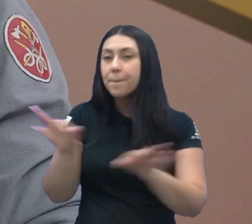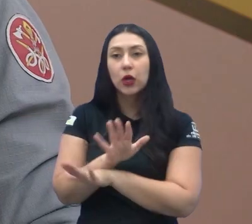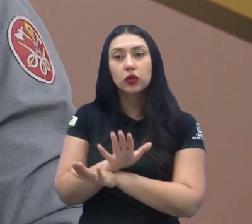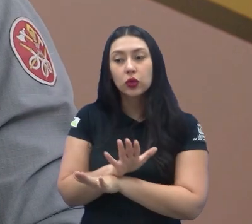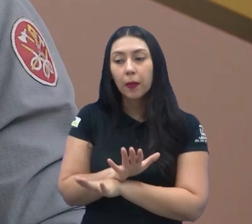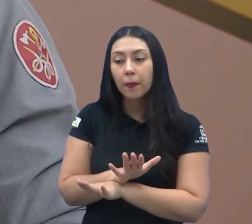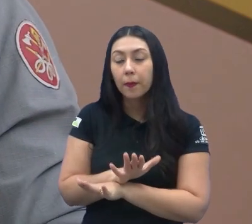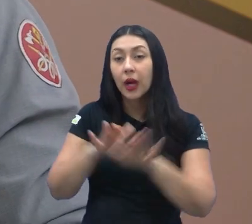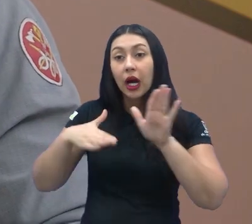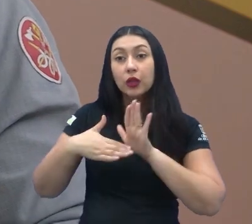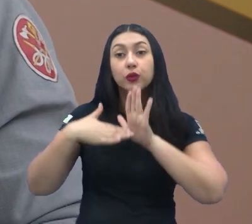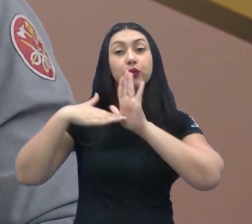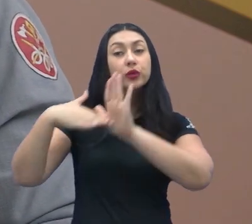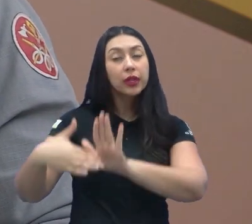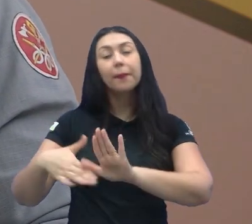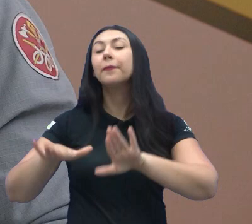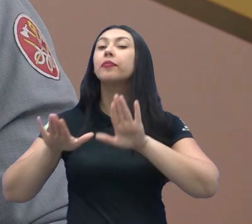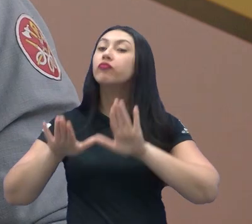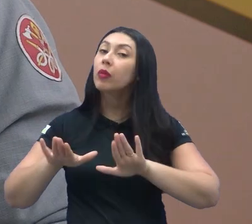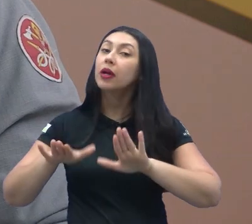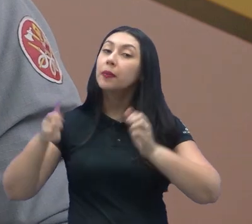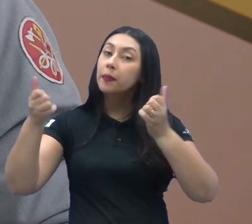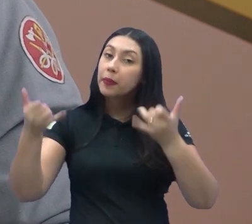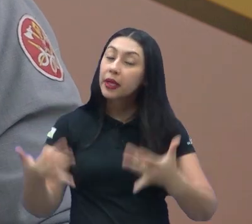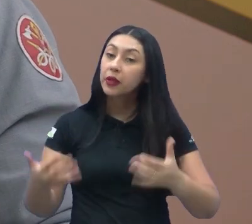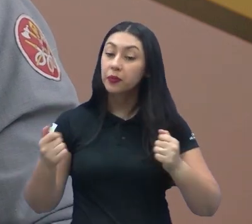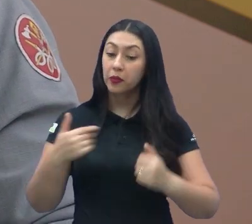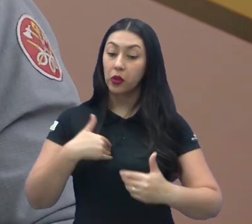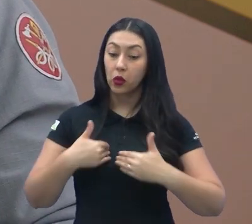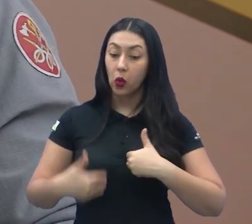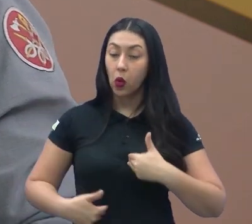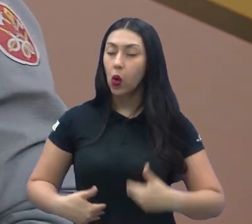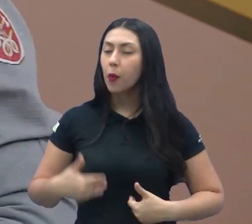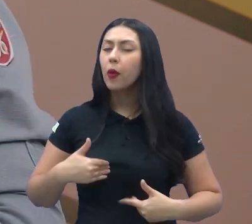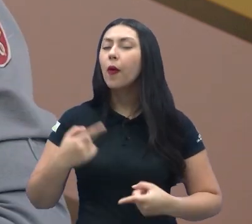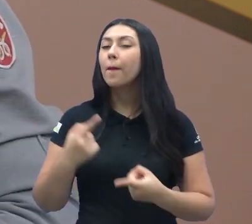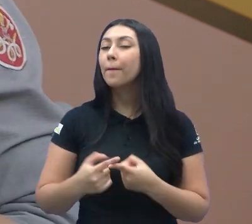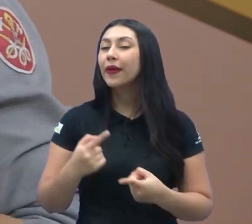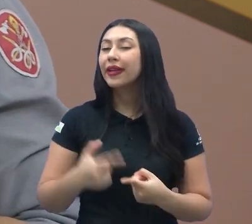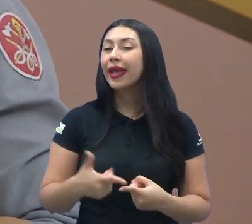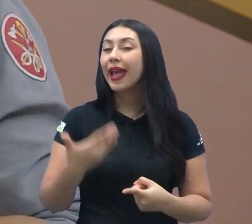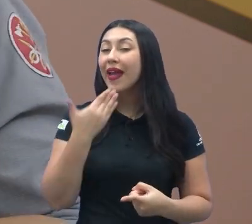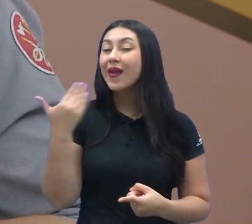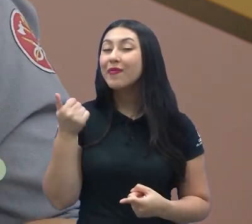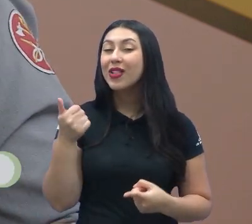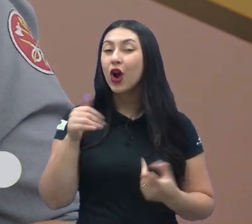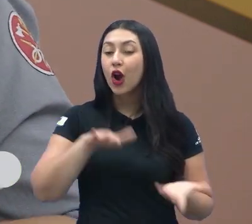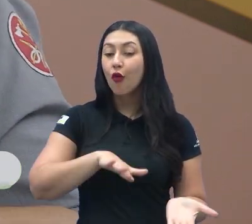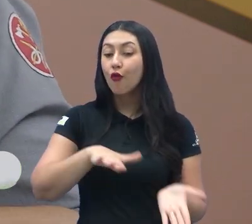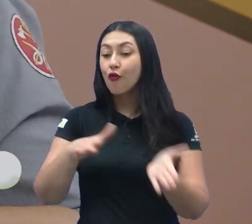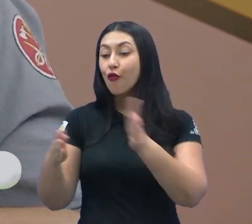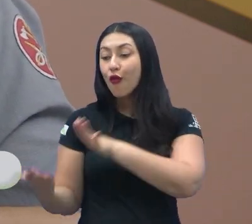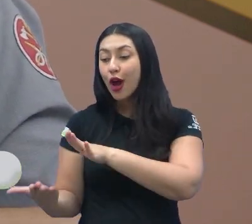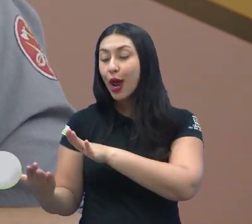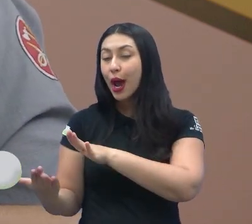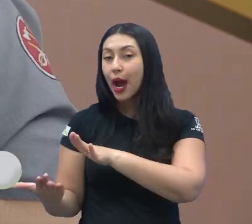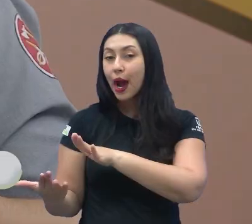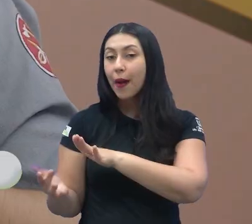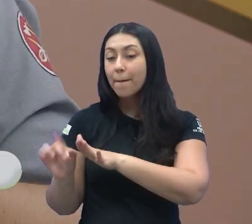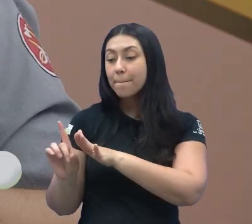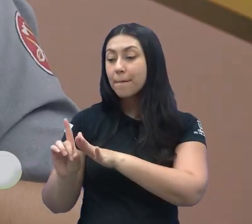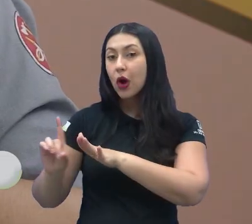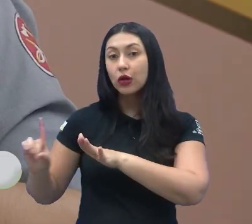fazer naquele momento, né? Mas como eu estava te explicando, fisiologicamente, por que fica decúbito lateral direito? É que o nosso corpo,